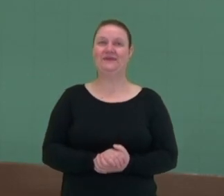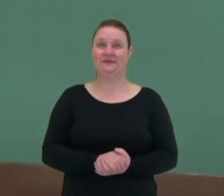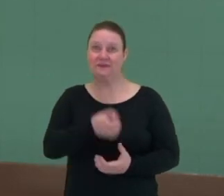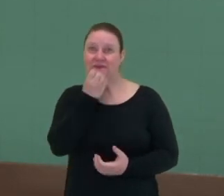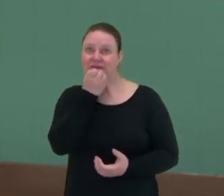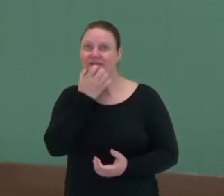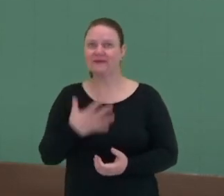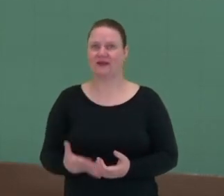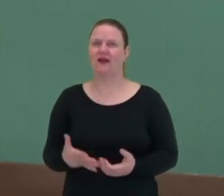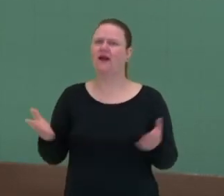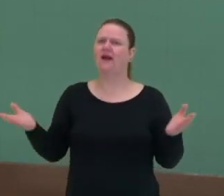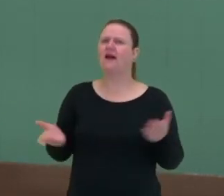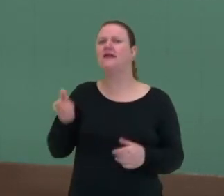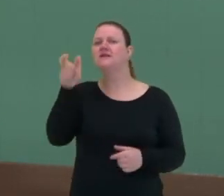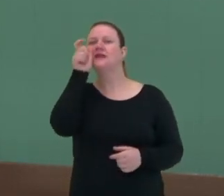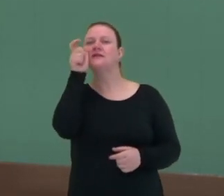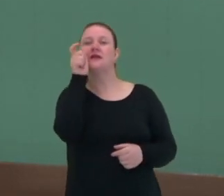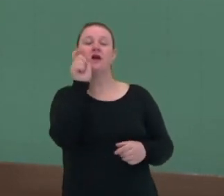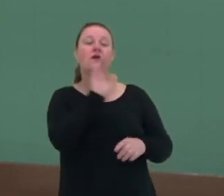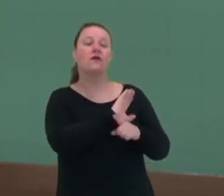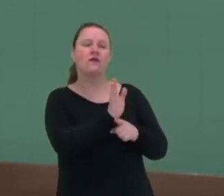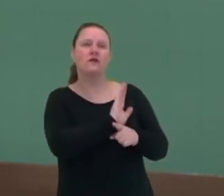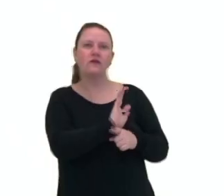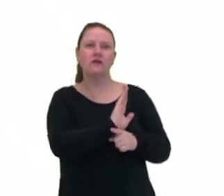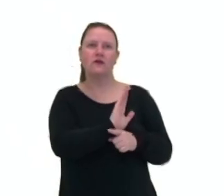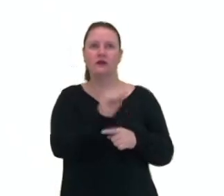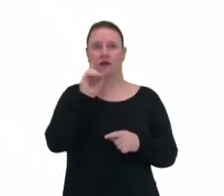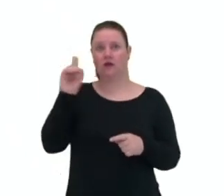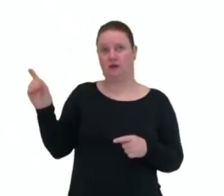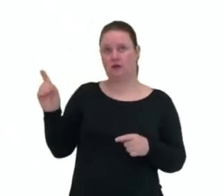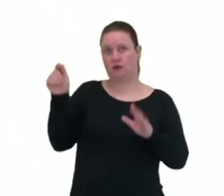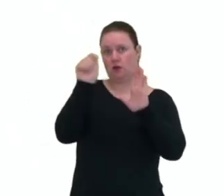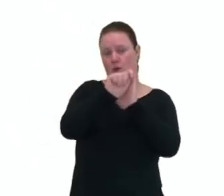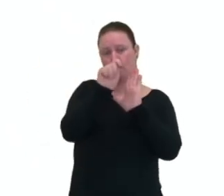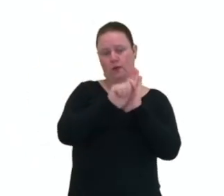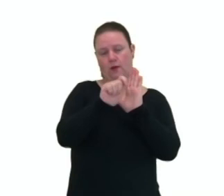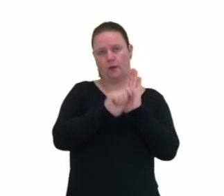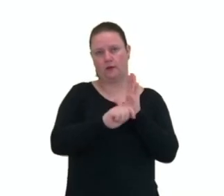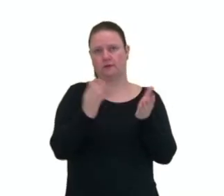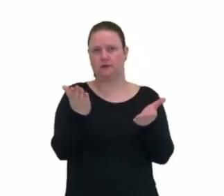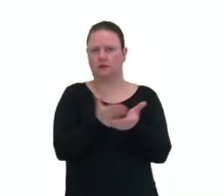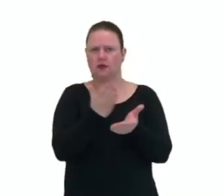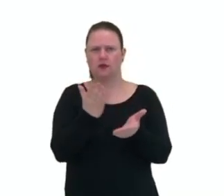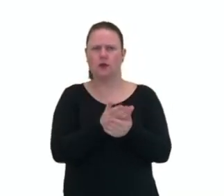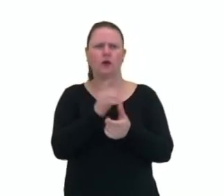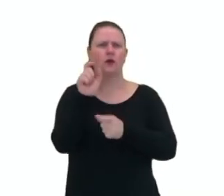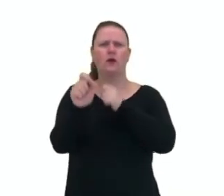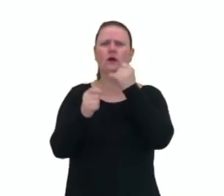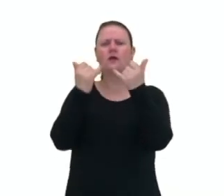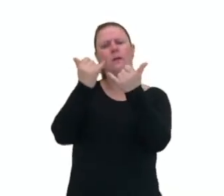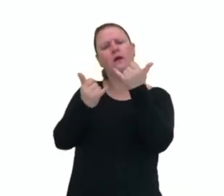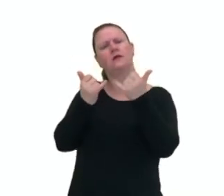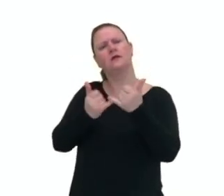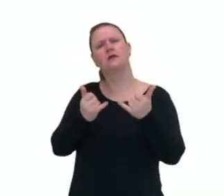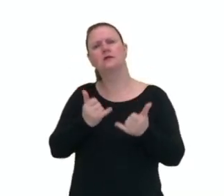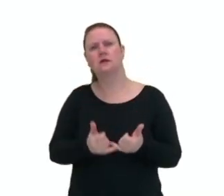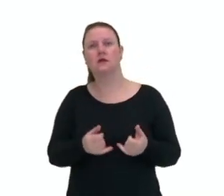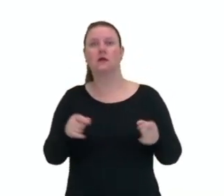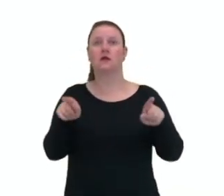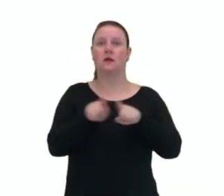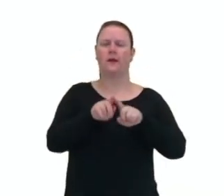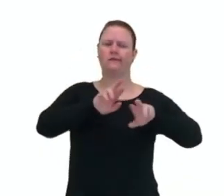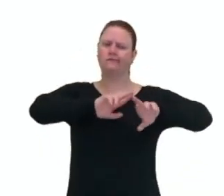Muito bem, agora que você assistiu o vídeo, olha só, registre em seu caderno quais semelhanças e diferenças você